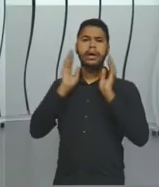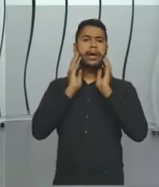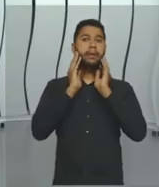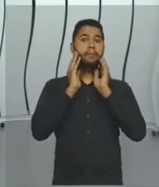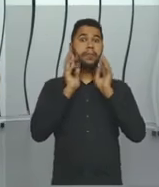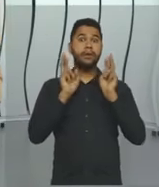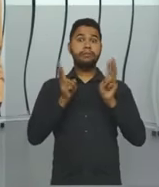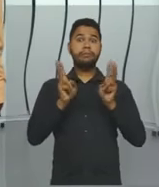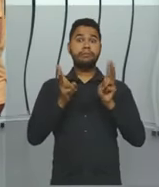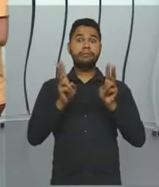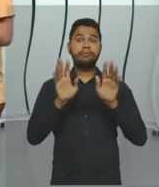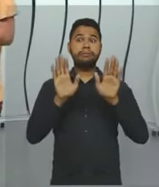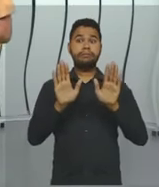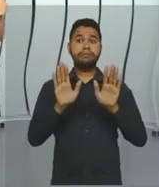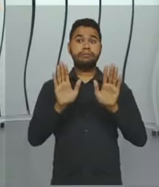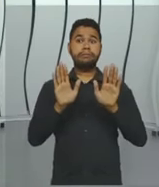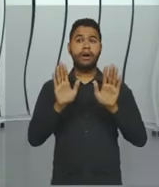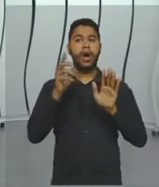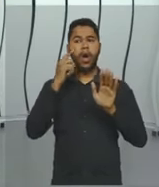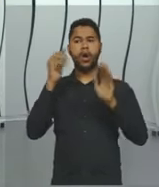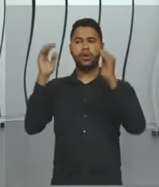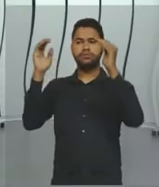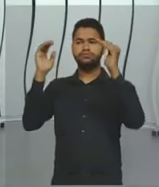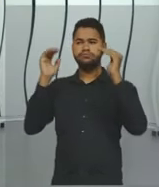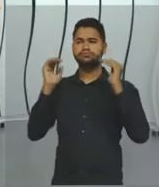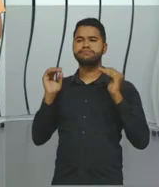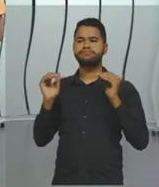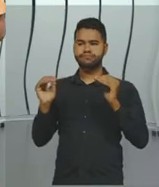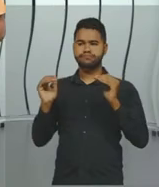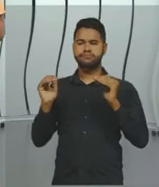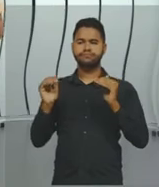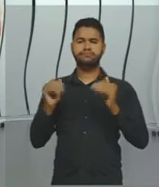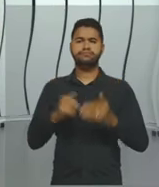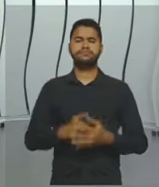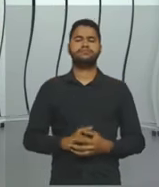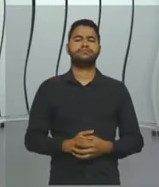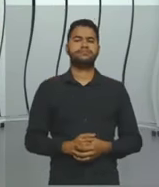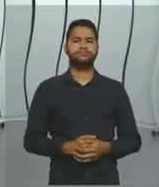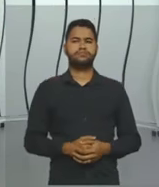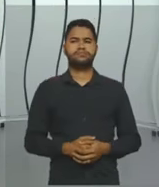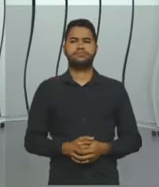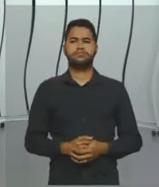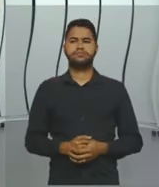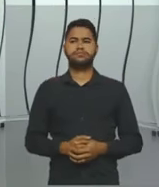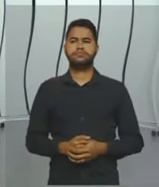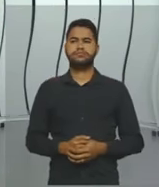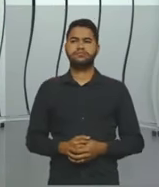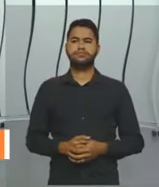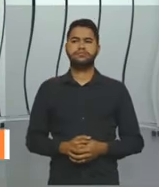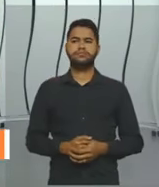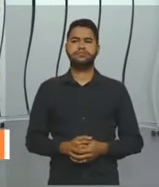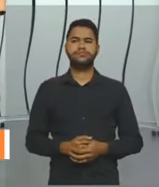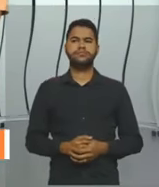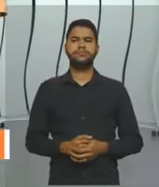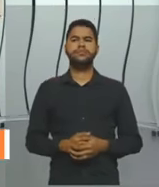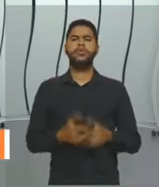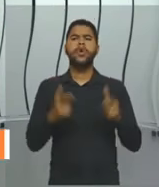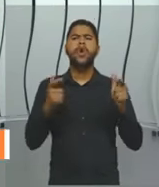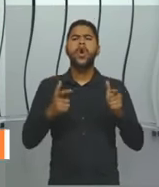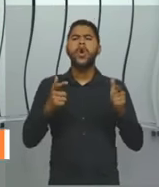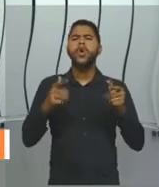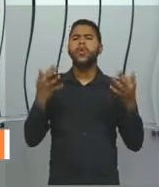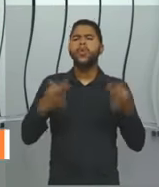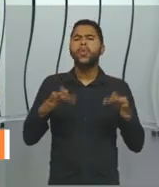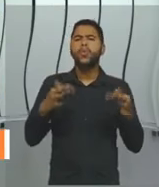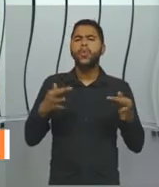isso? Don't move your head. Don't move your head, não mexa a cabeça. Onde dói? Sempre